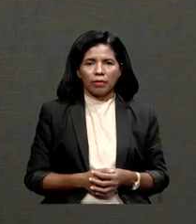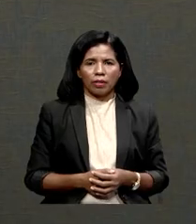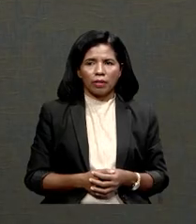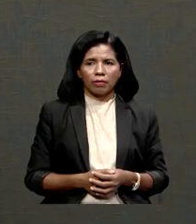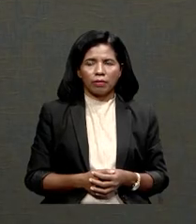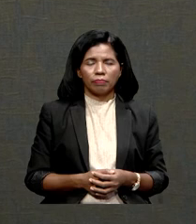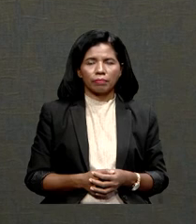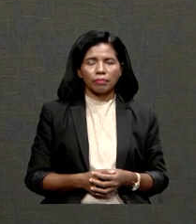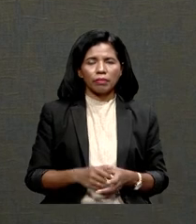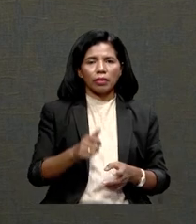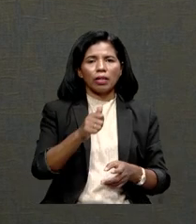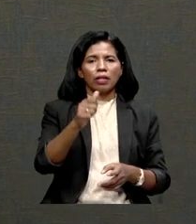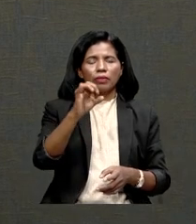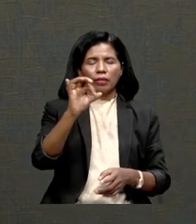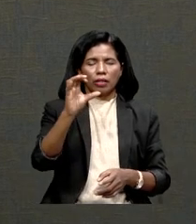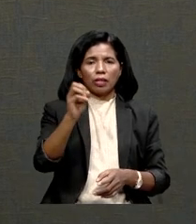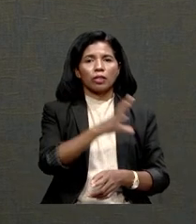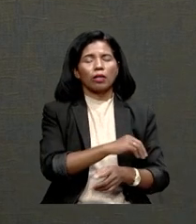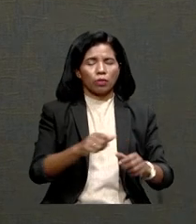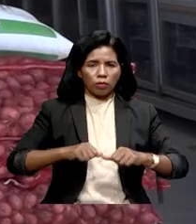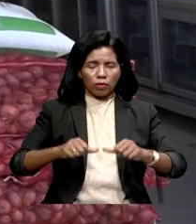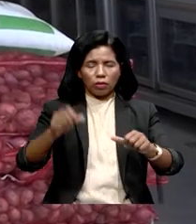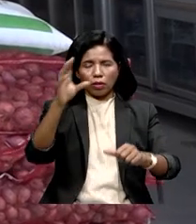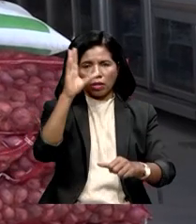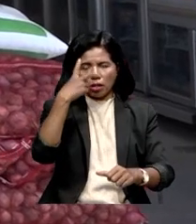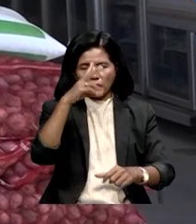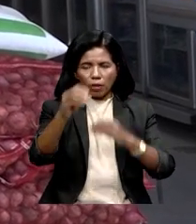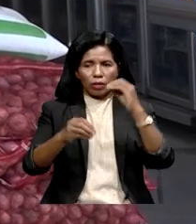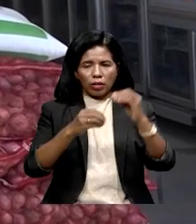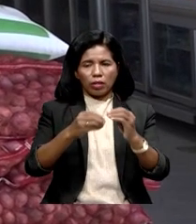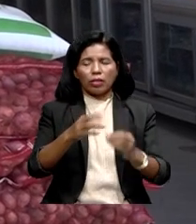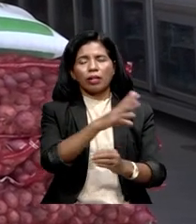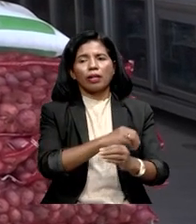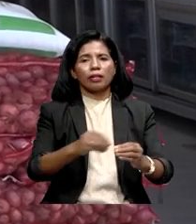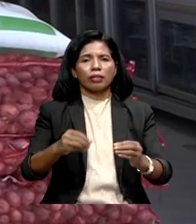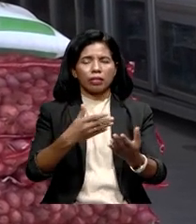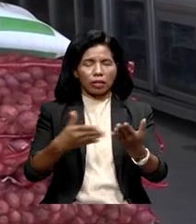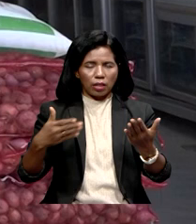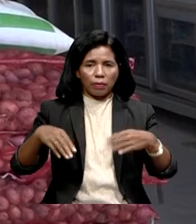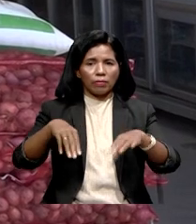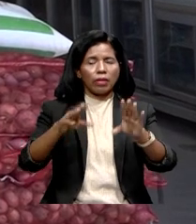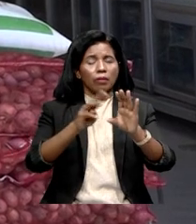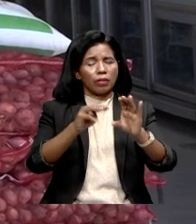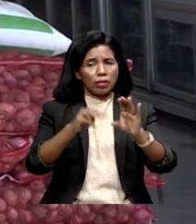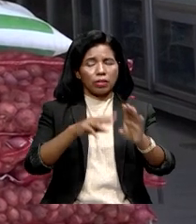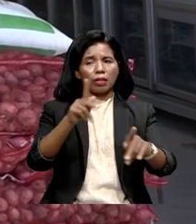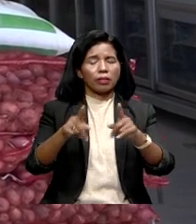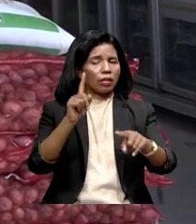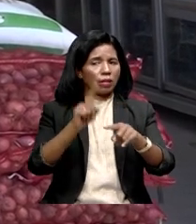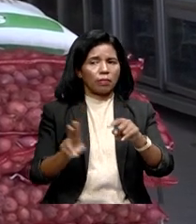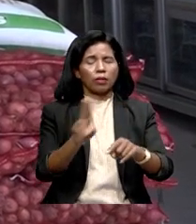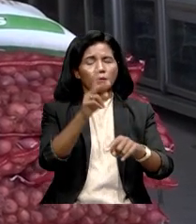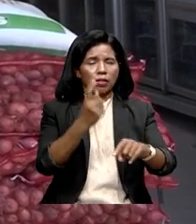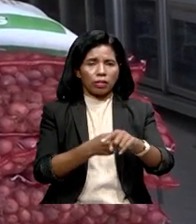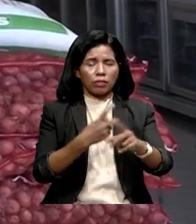A AIFAESA promete se continua a controlar folin necessidade básica e a mercado. No neo operador economia Sira, la Bele aproveita